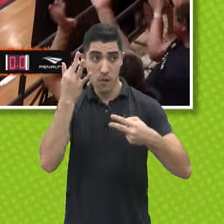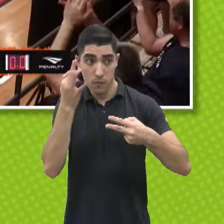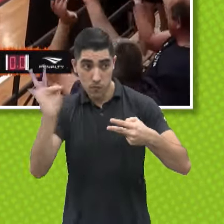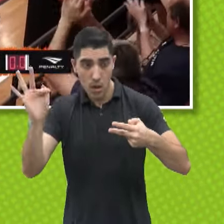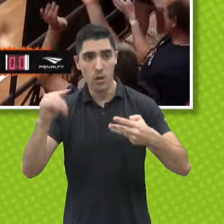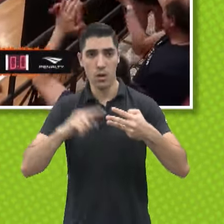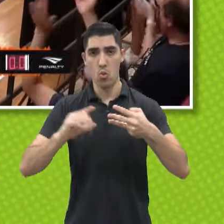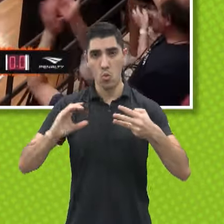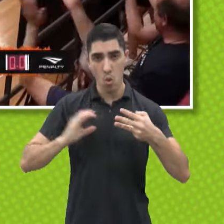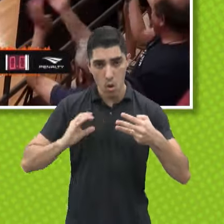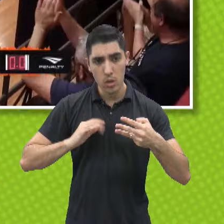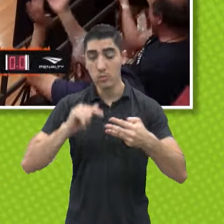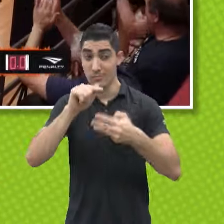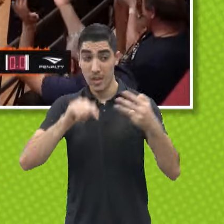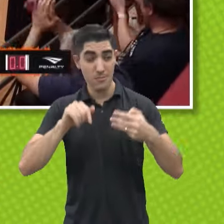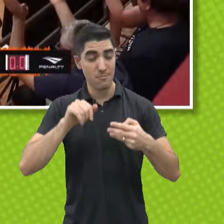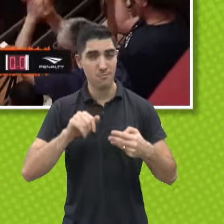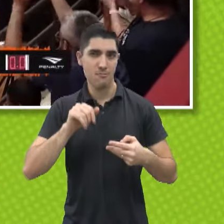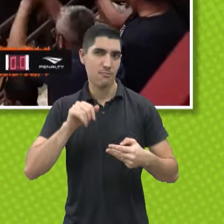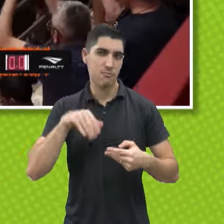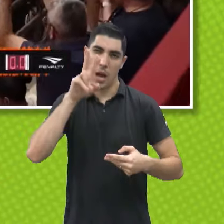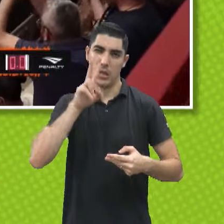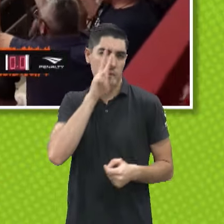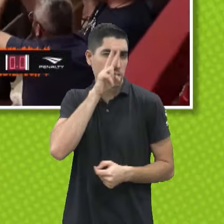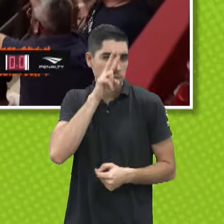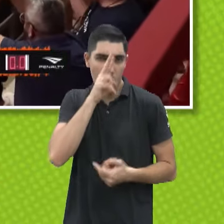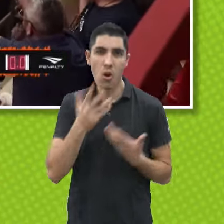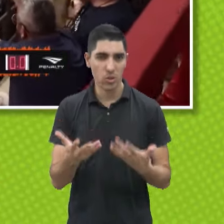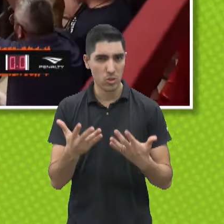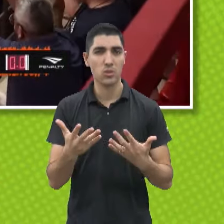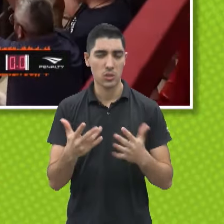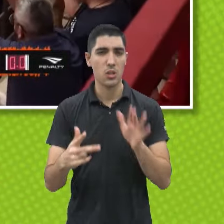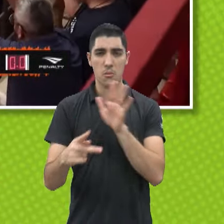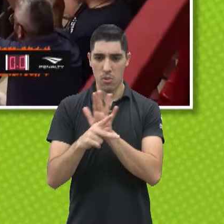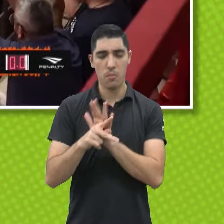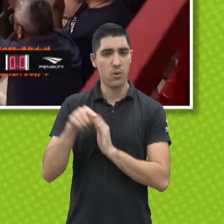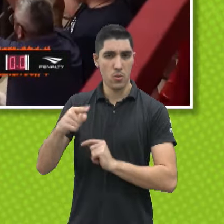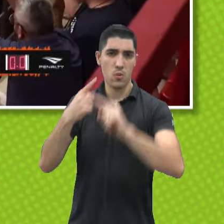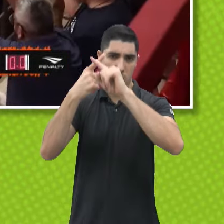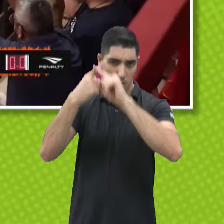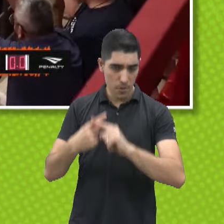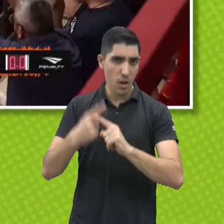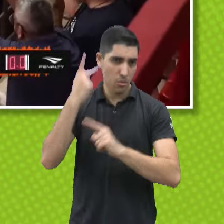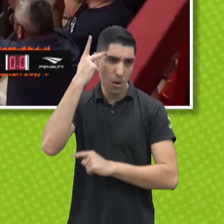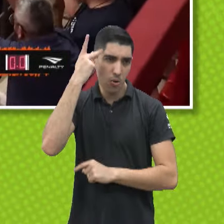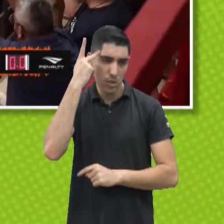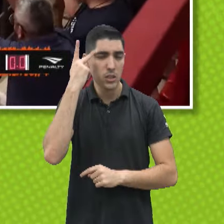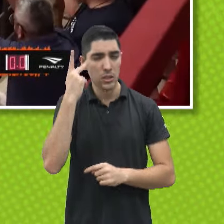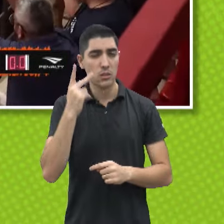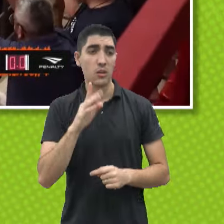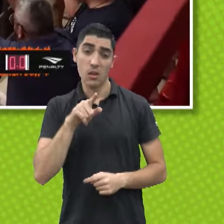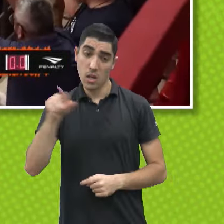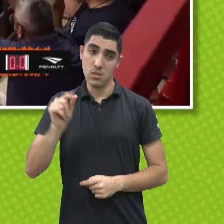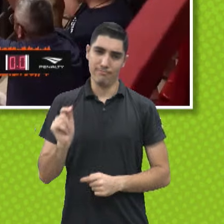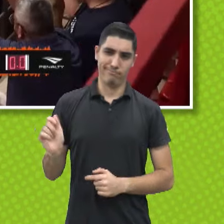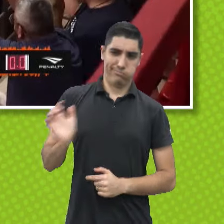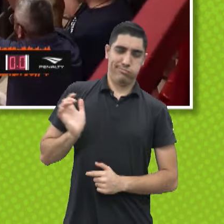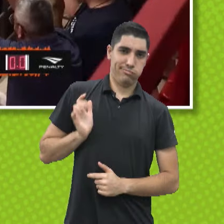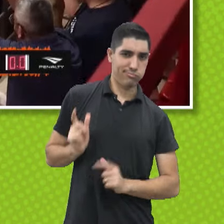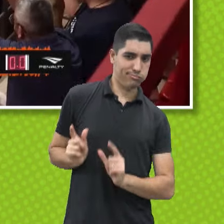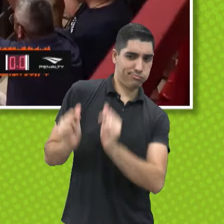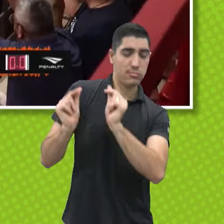melhores plantéis, vamos falar assim, os melhores, o time mais caro, os melhores jogadores do Campeonato Paulista. E a gente sabia que para ganhar deles teria que tirar eles da